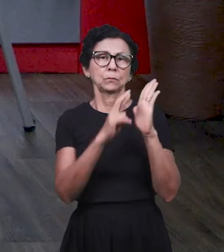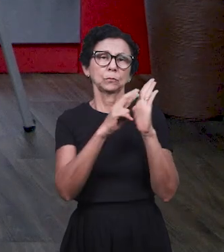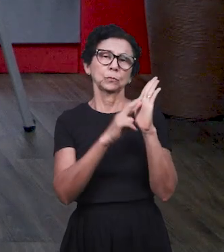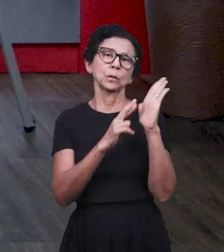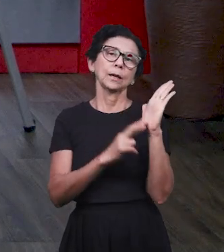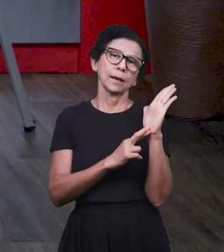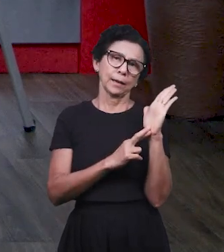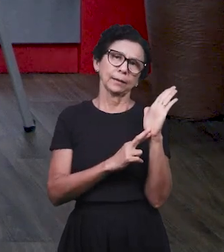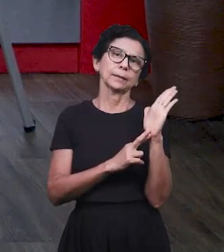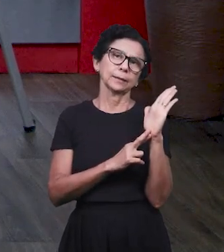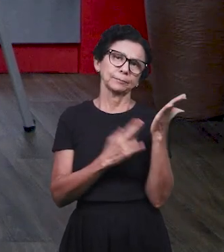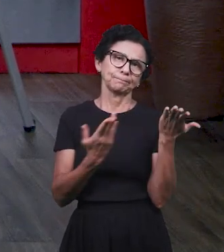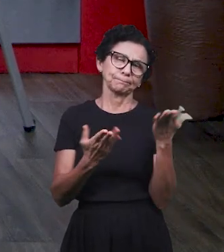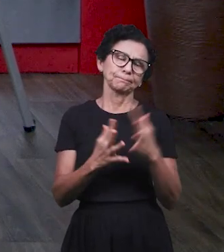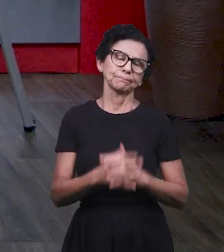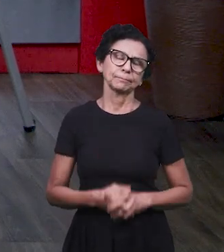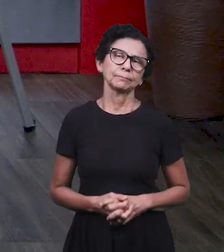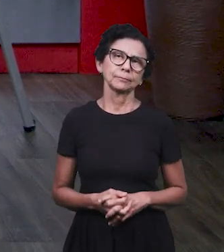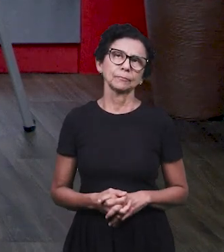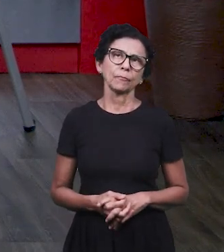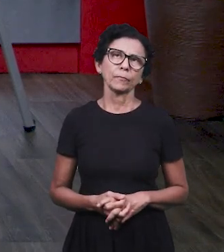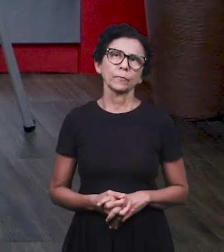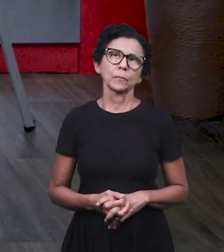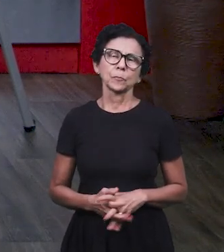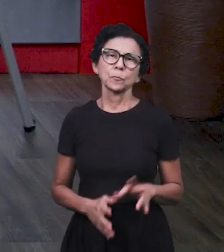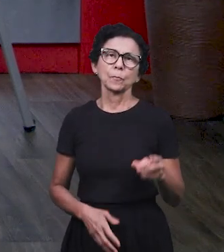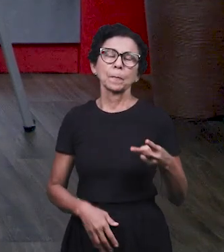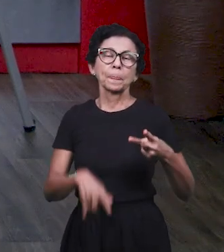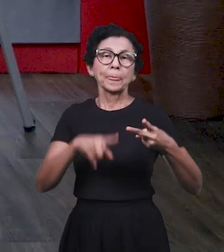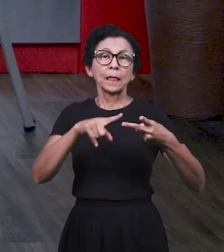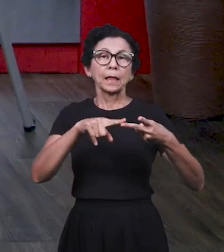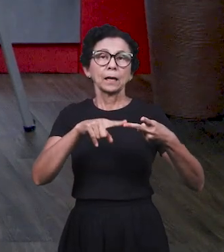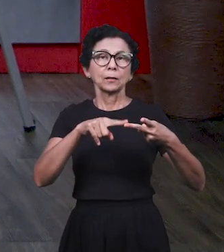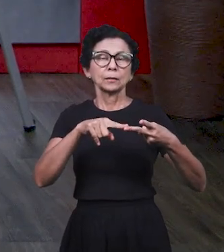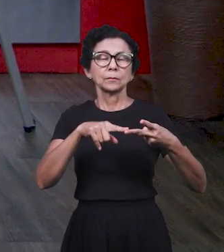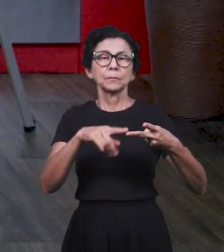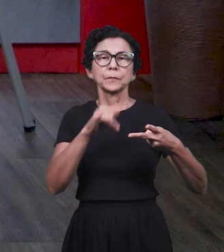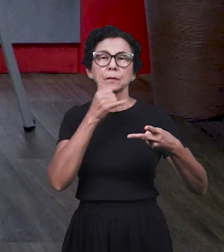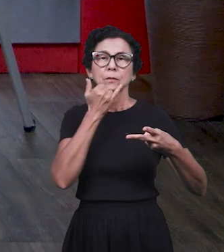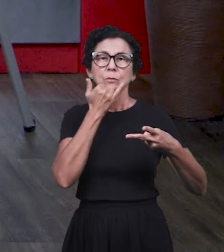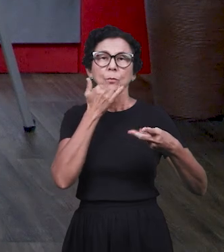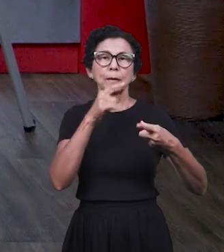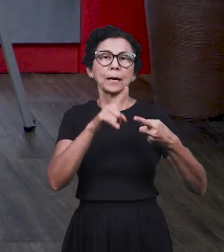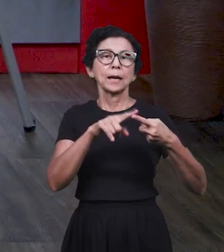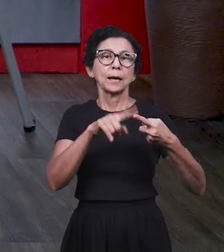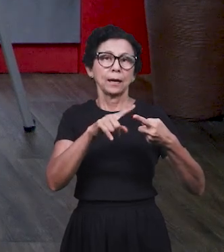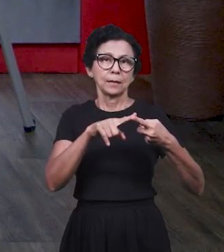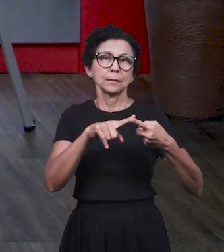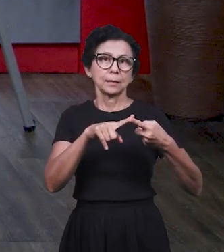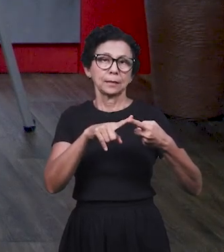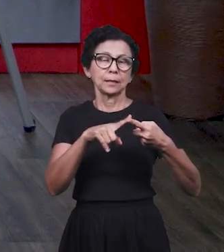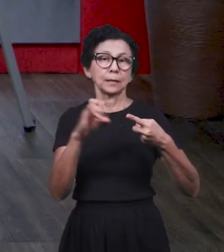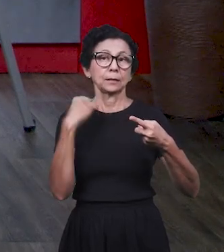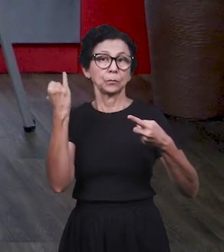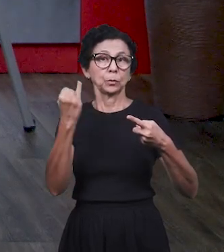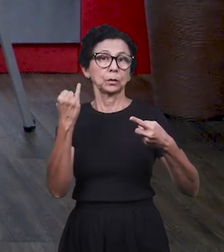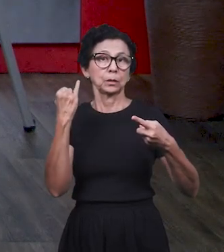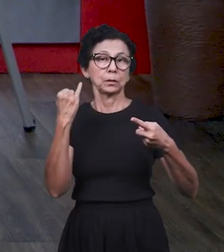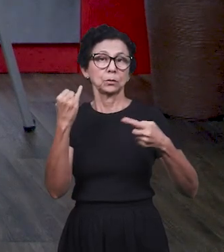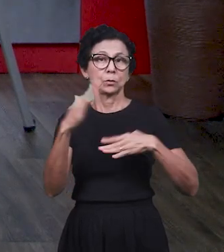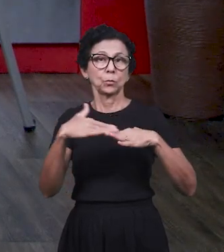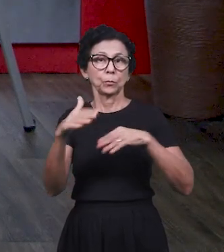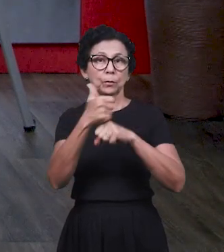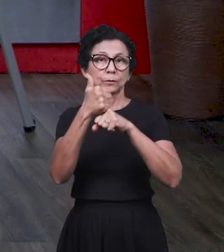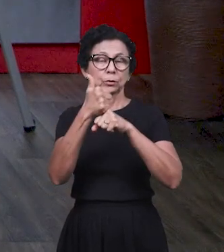o inventário judicialmente. E mesmo no inventário extrajudicial é indispensável também a figura do advogado. Sim,